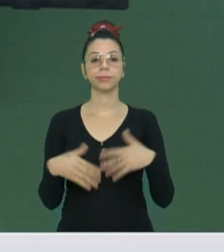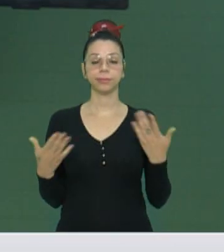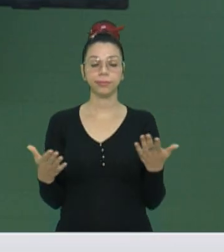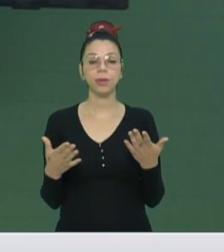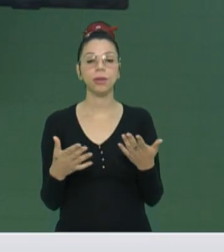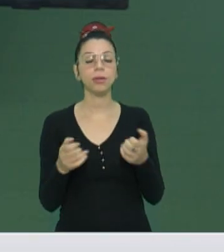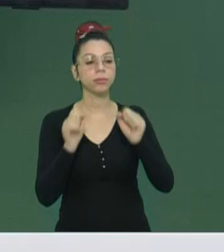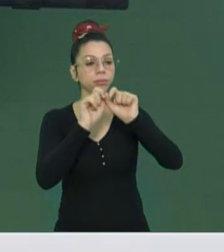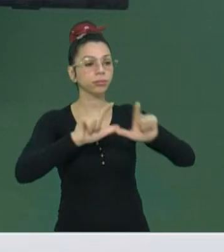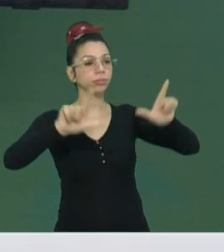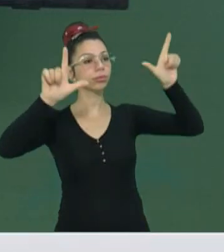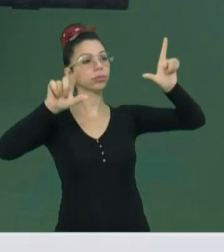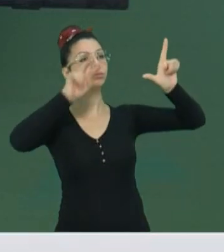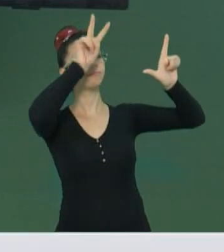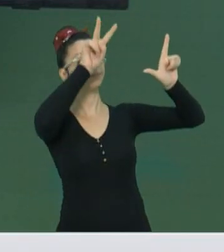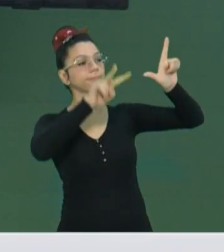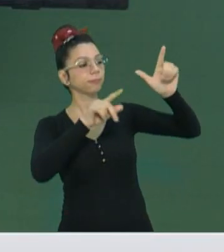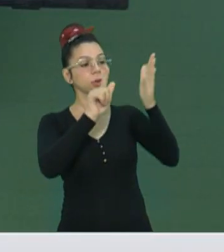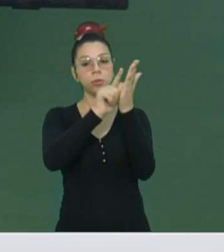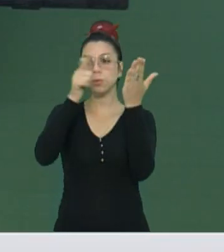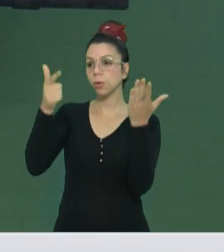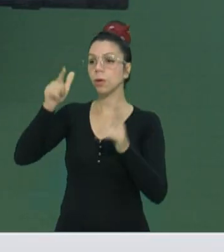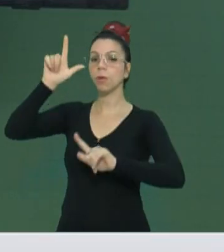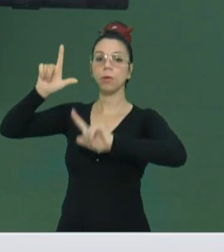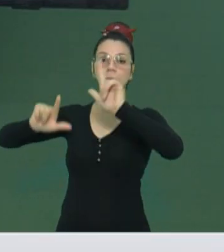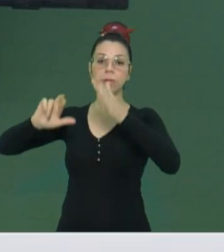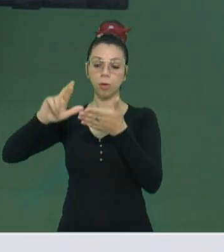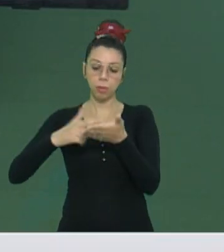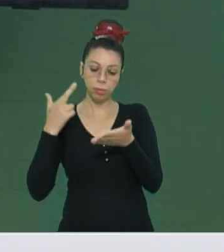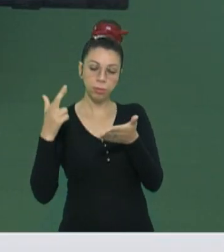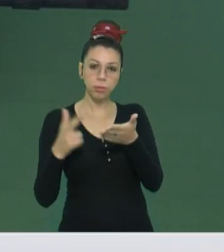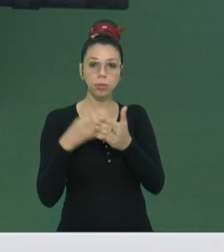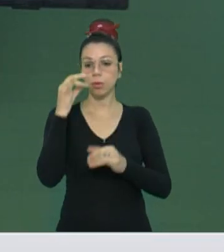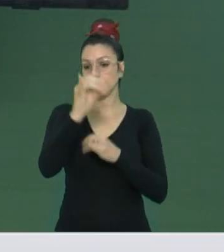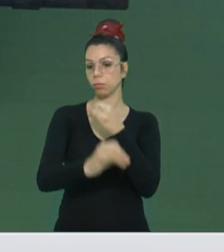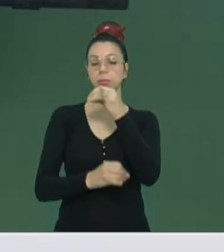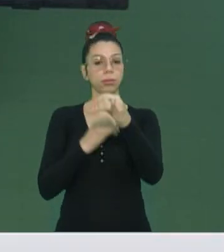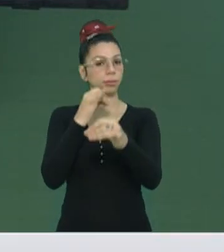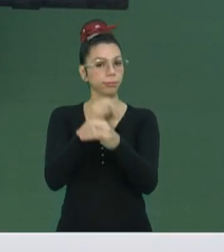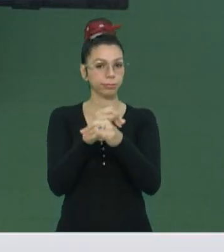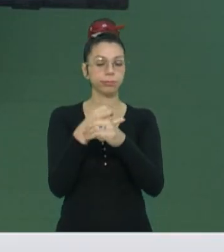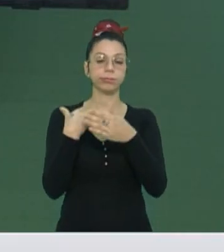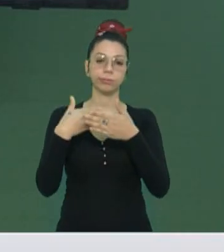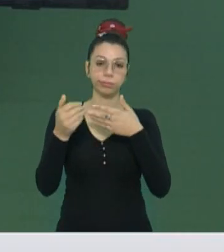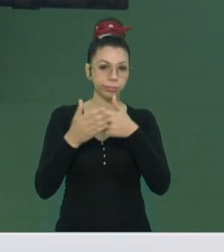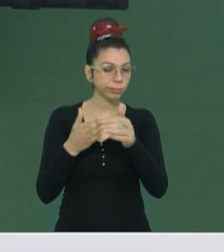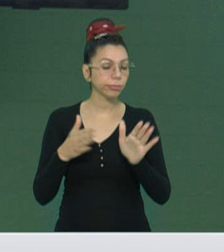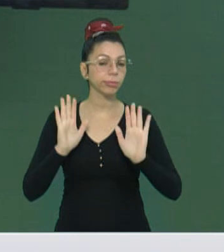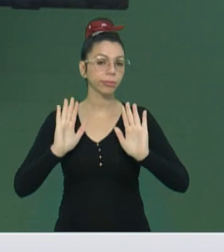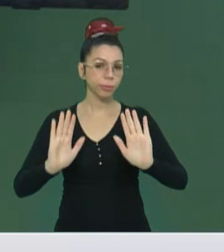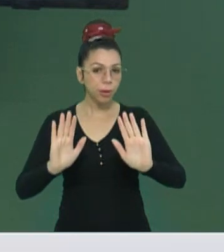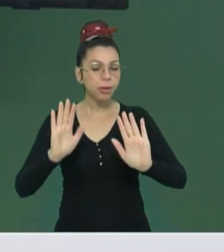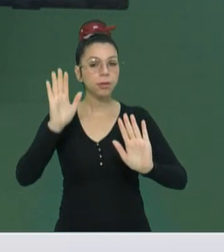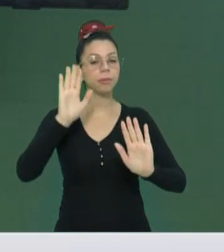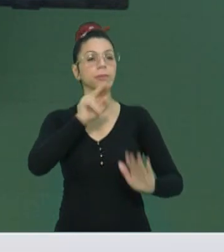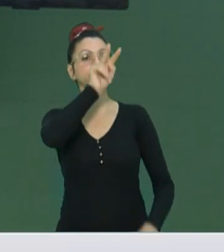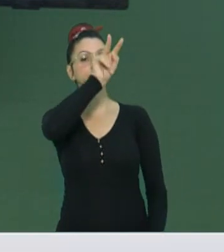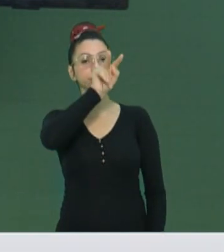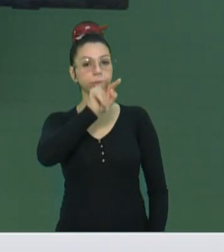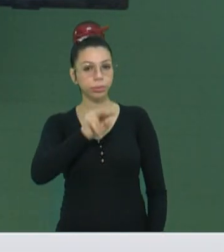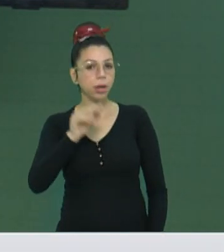uma charge, sempre no jornal, na TV, na revista, na internet, eu já tenho que ir para o meu texto com